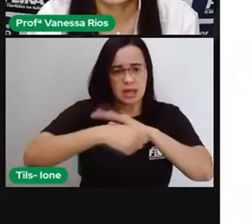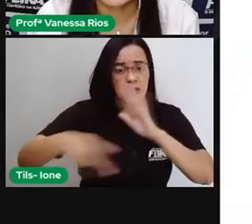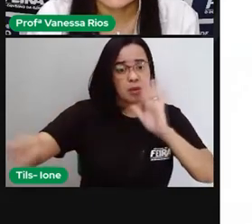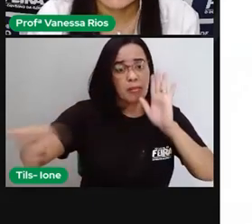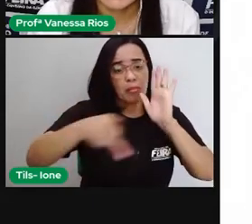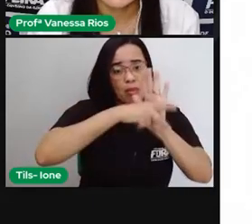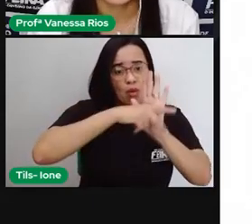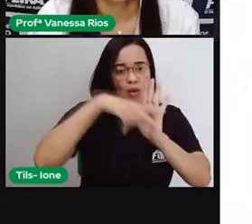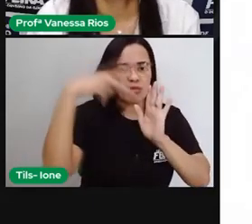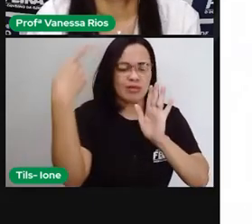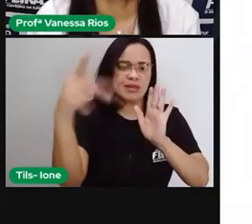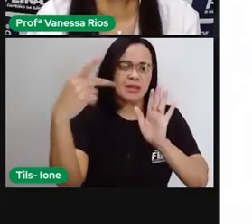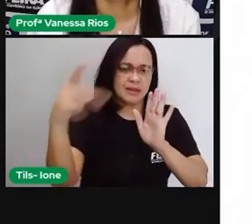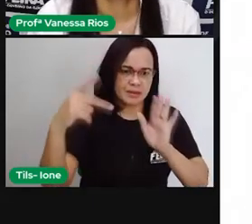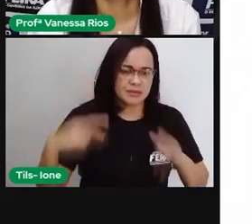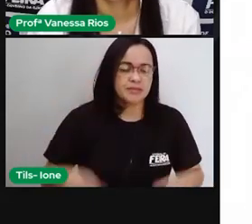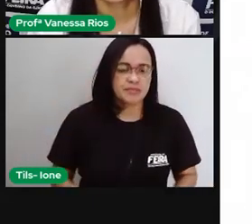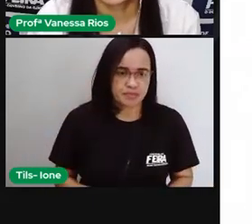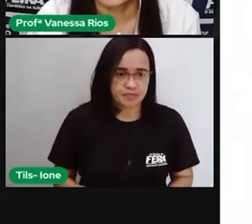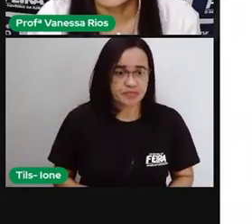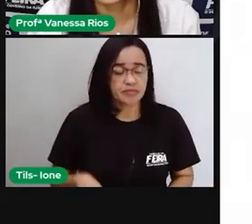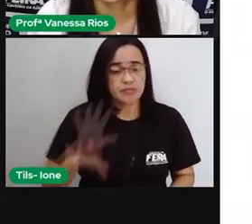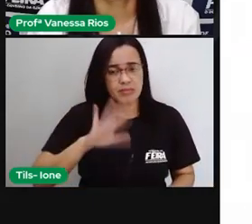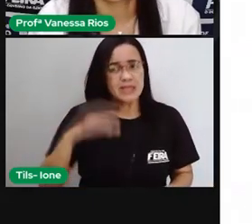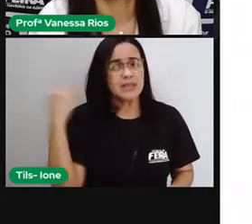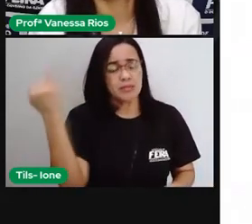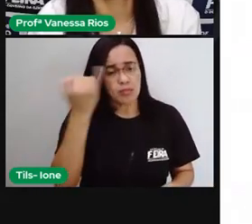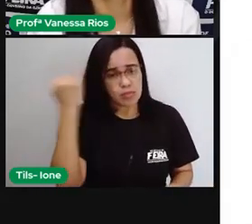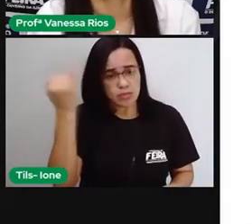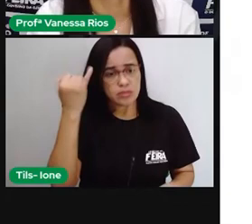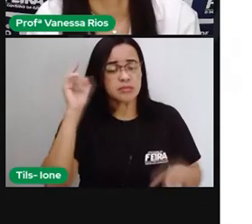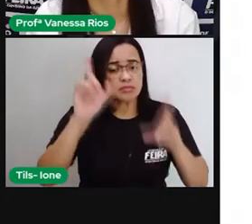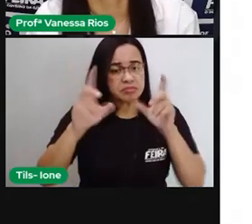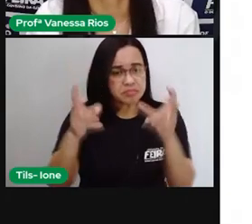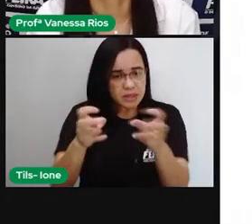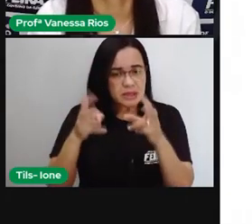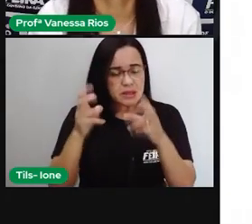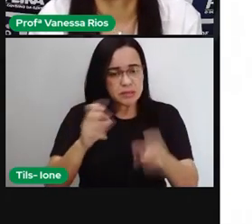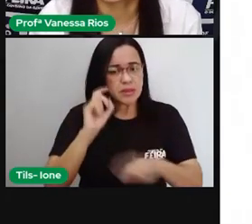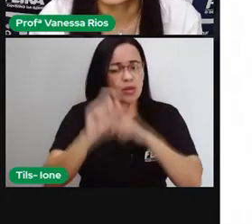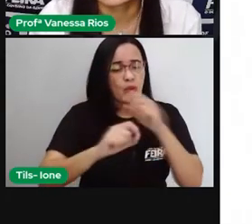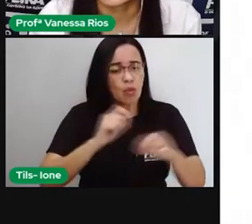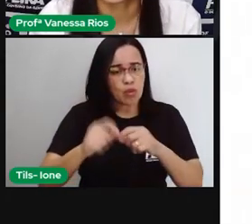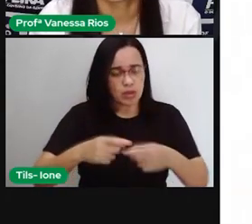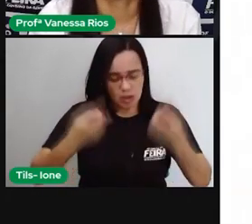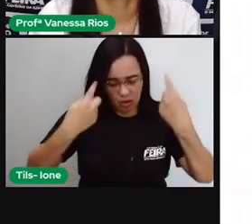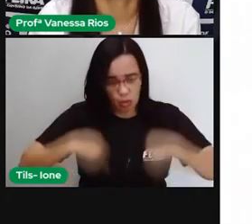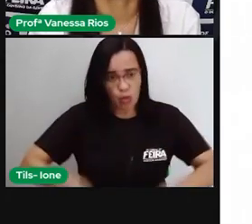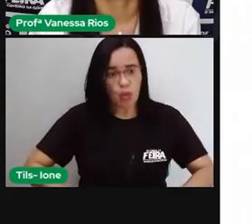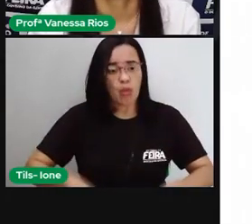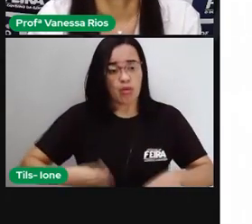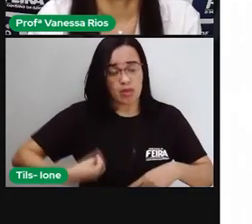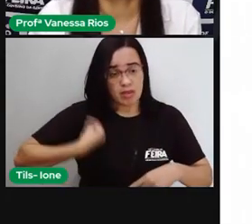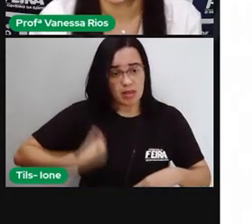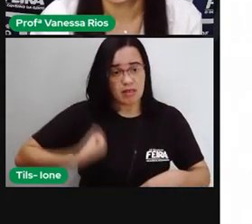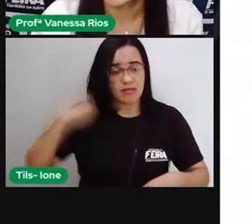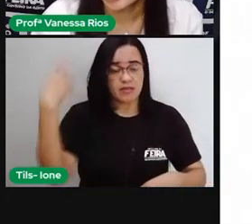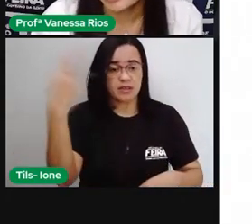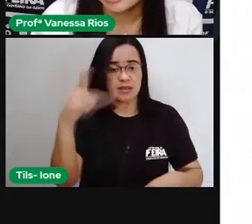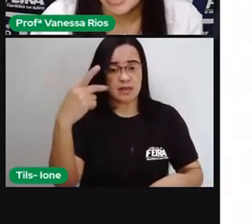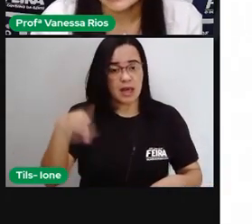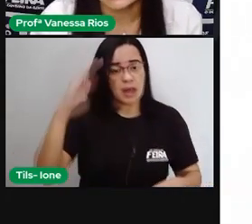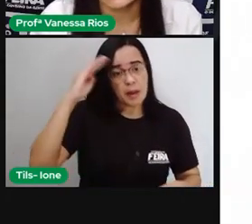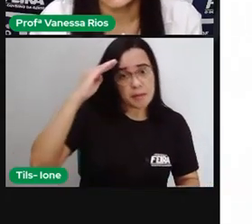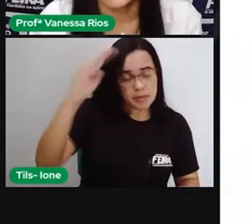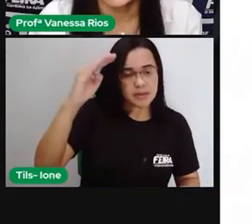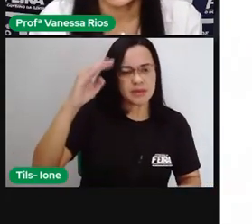também perceber que as formações biológicas, né, quando a gente fala em características físicas de uma pessoa, principalmente aqui